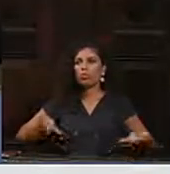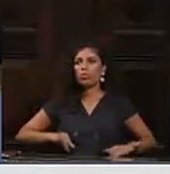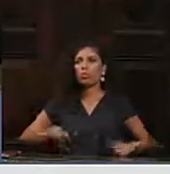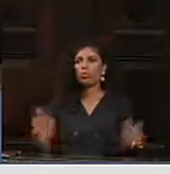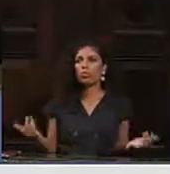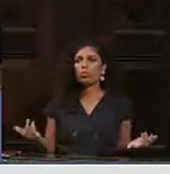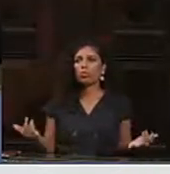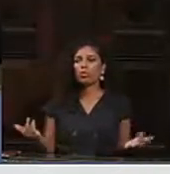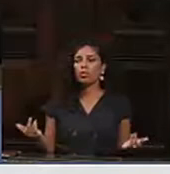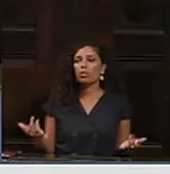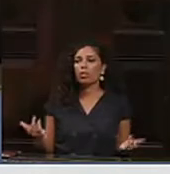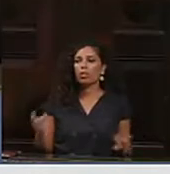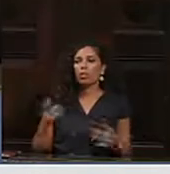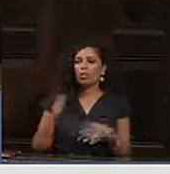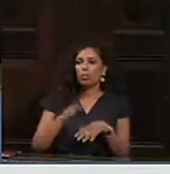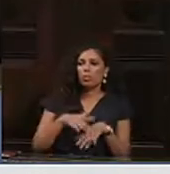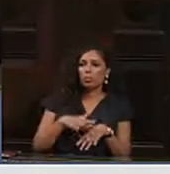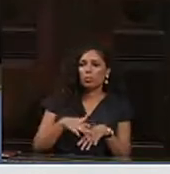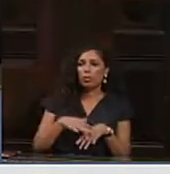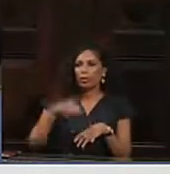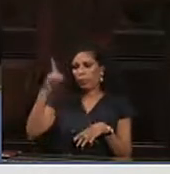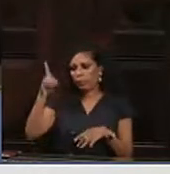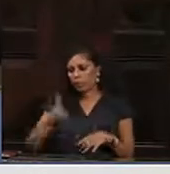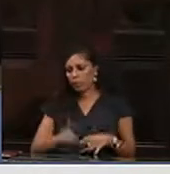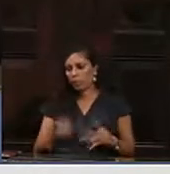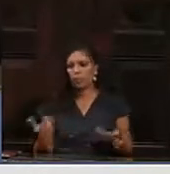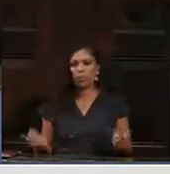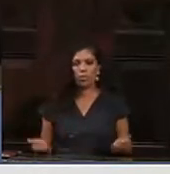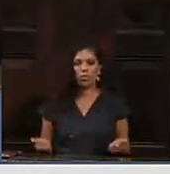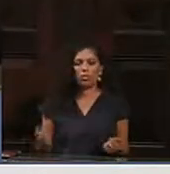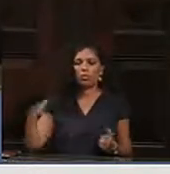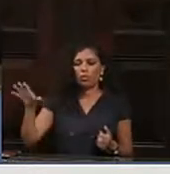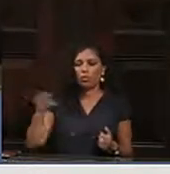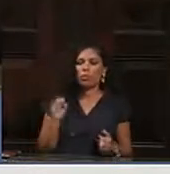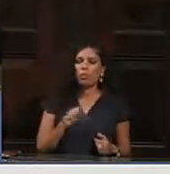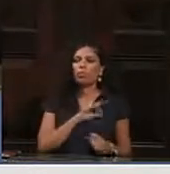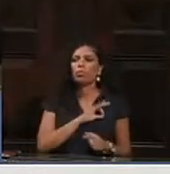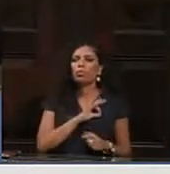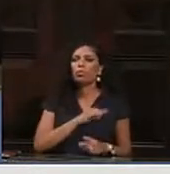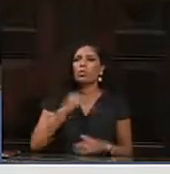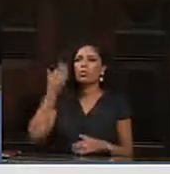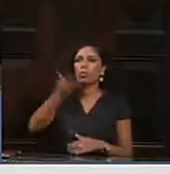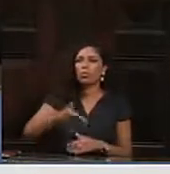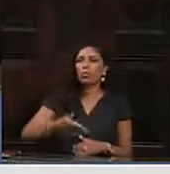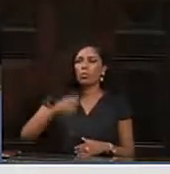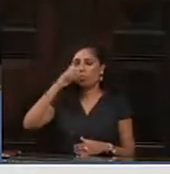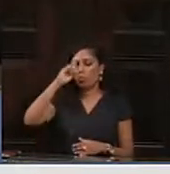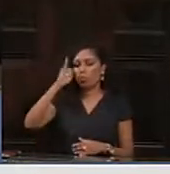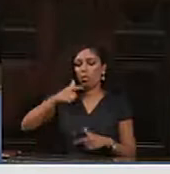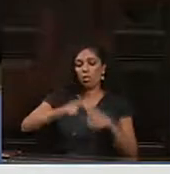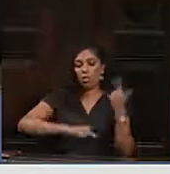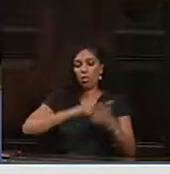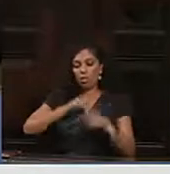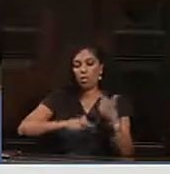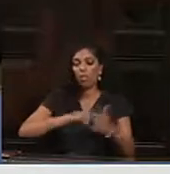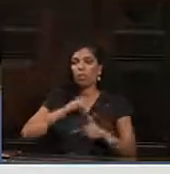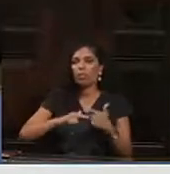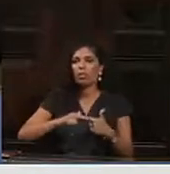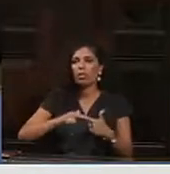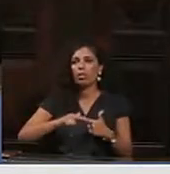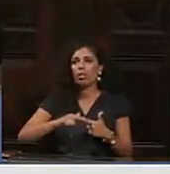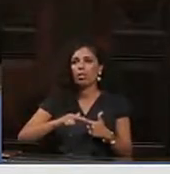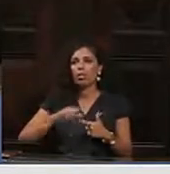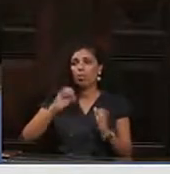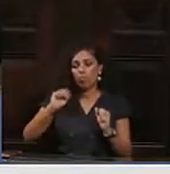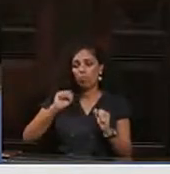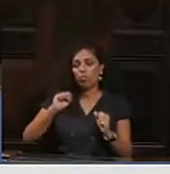na máquina de moer cana. Bota para trabalhar, bota para trabalhar. Então o prazo de validade dele, que era de 30